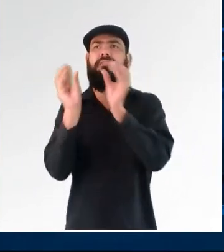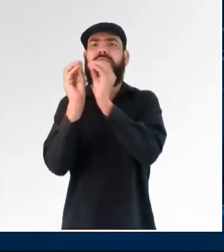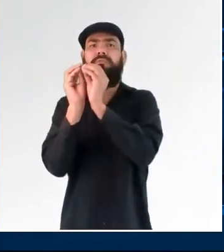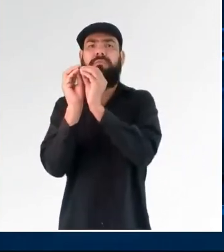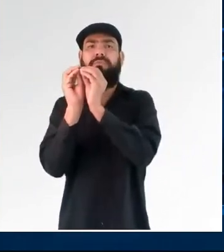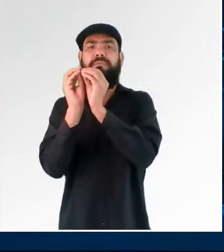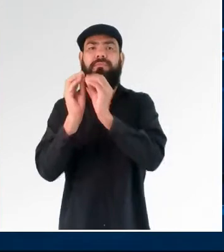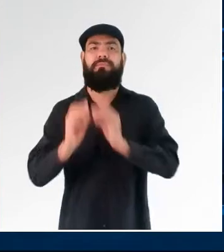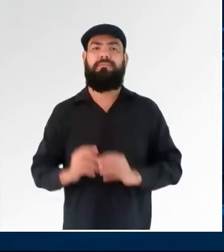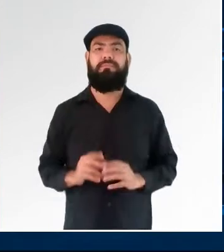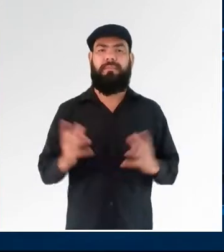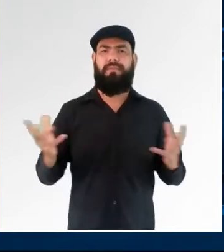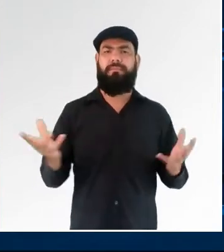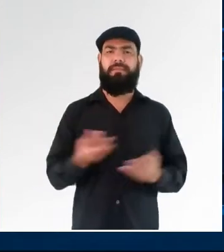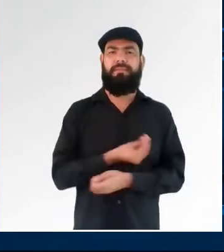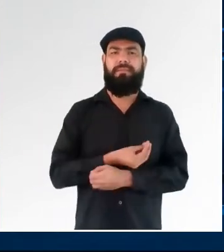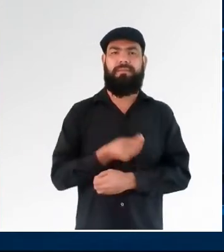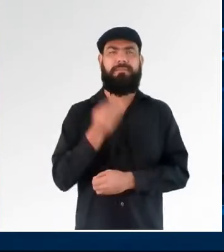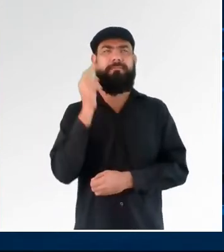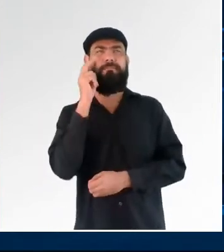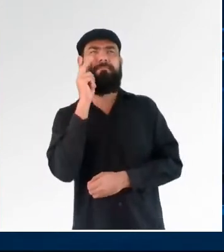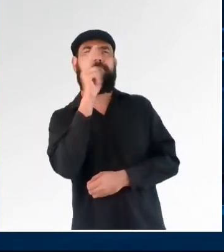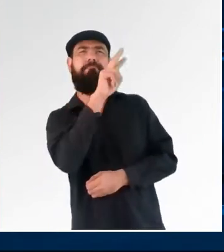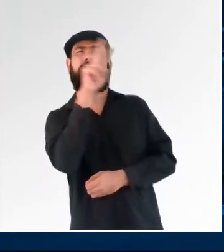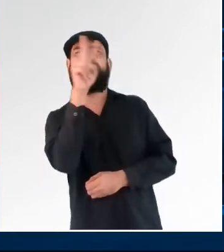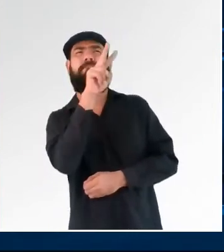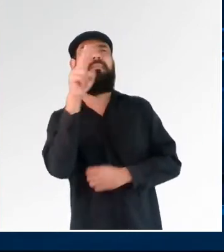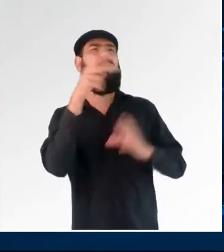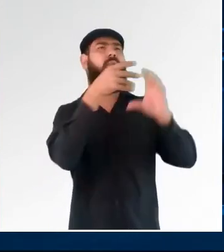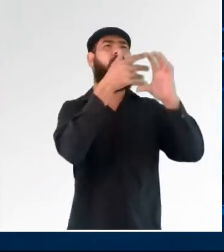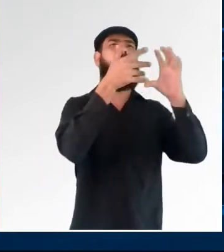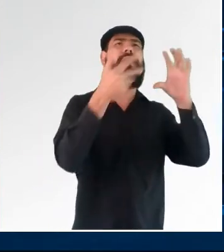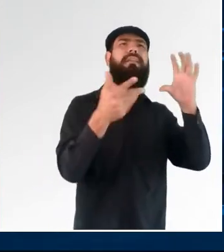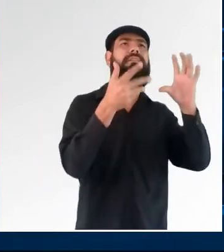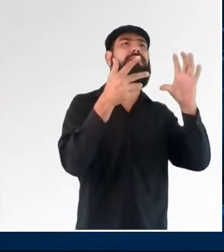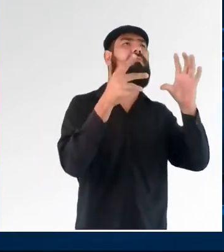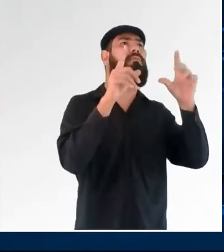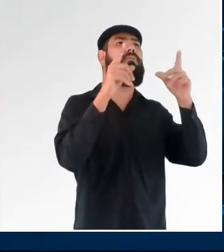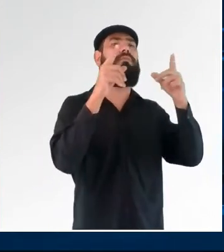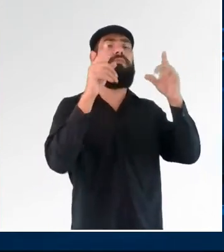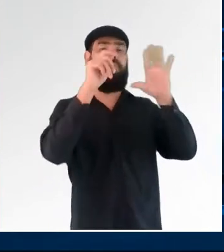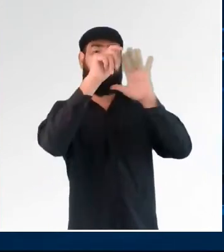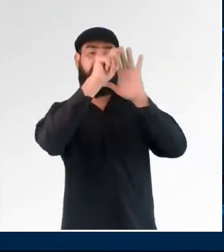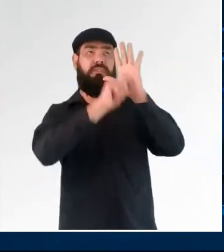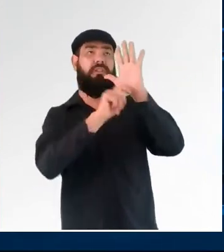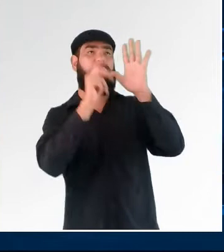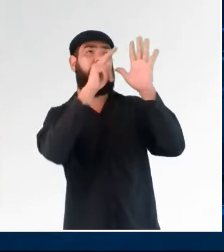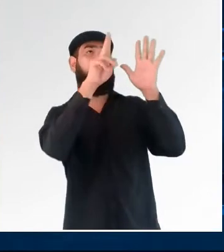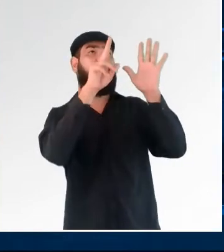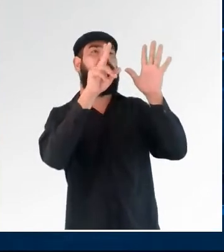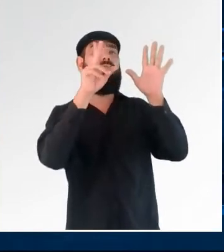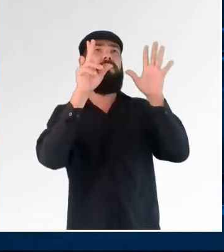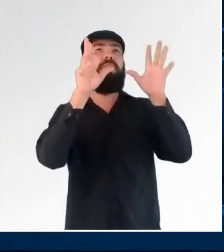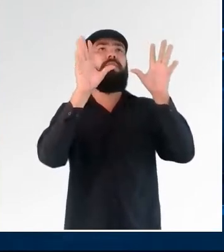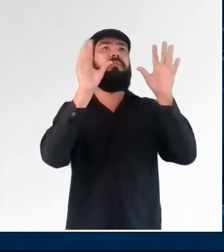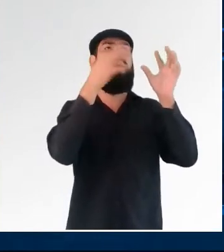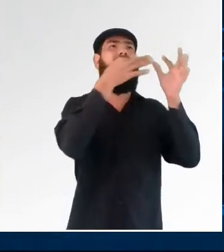Habilidade: reconhecer características dos gêneros textuais, resenha e resumo.